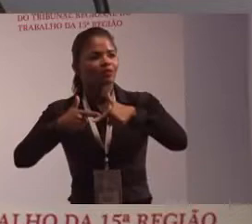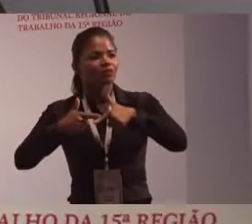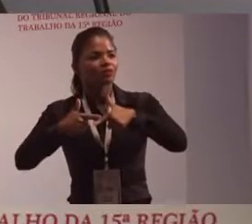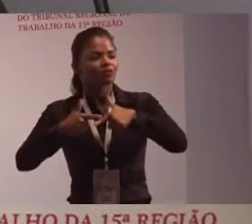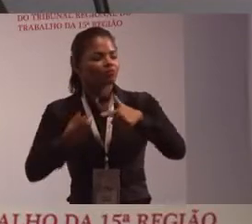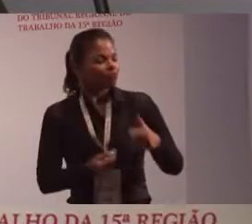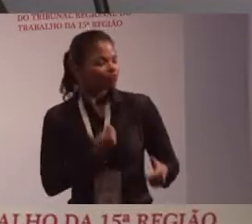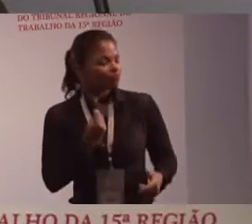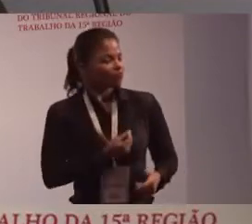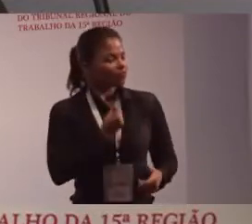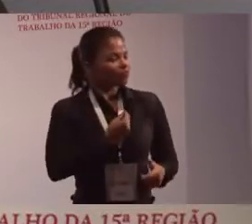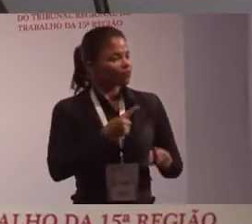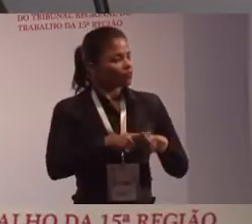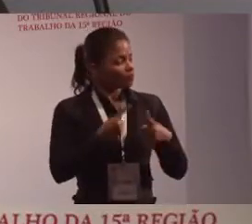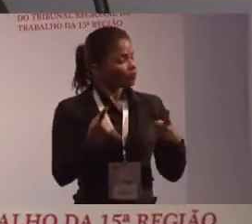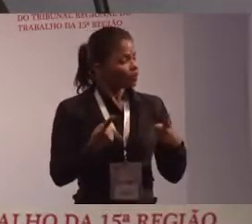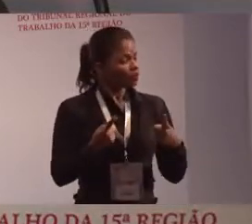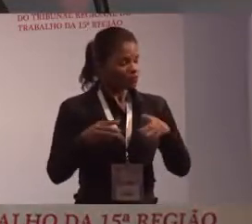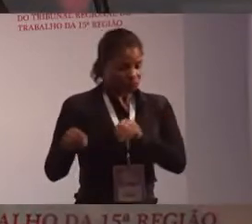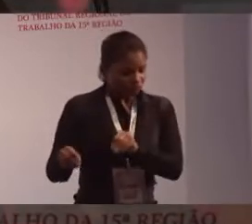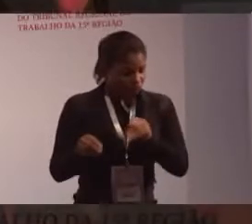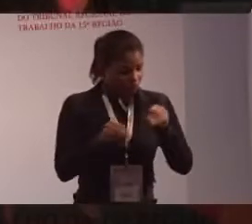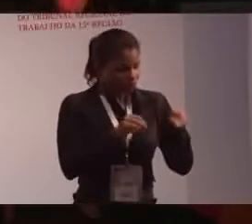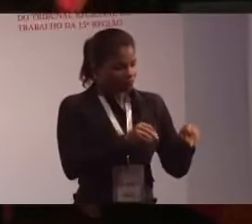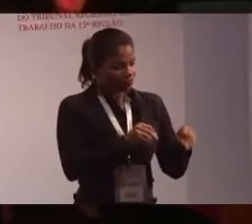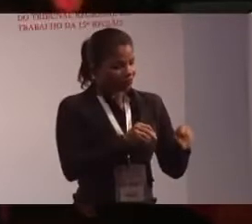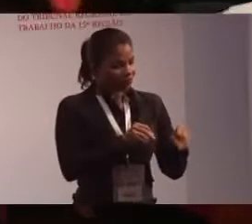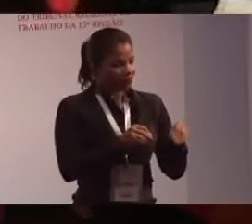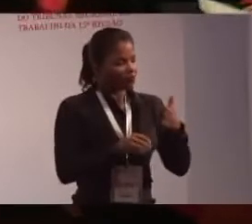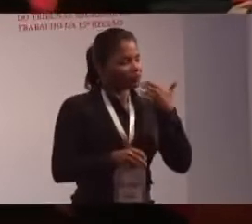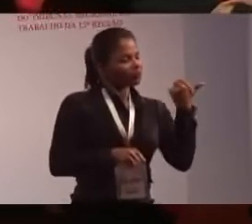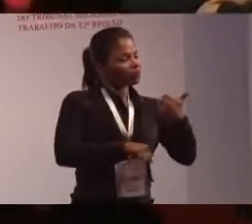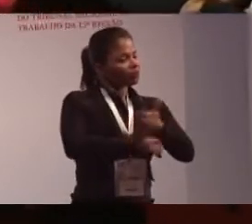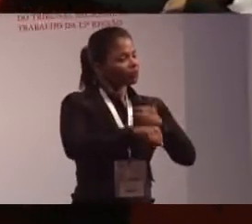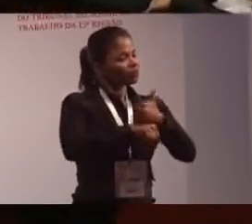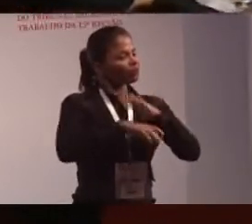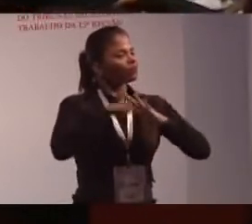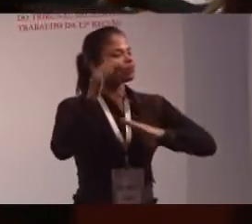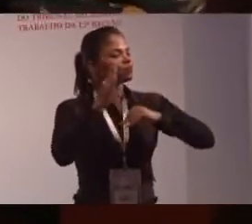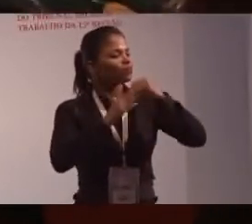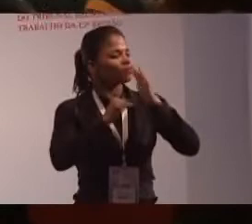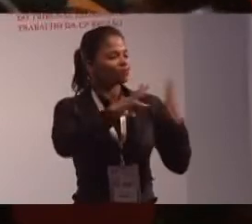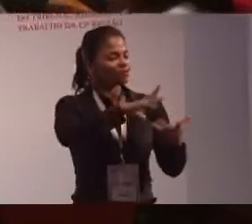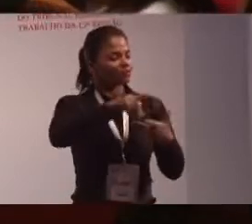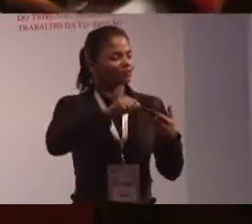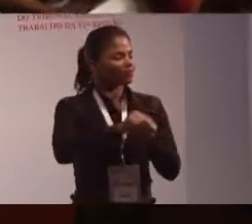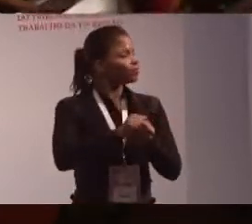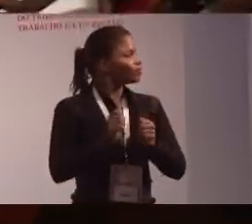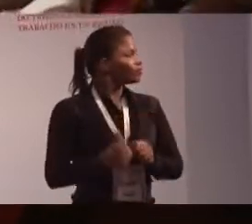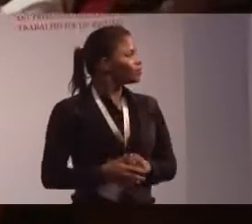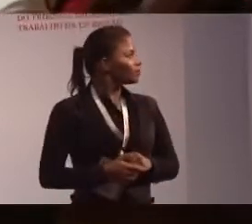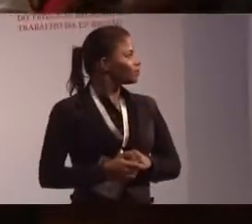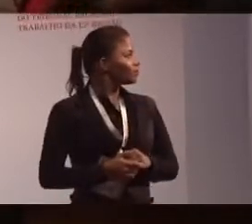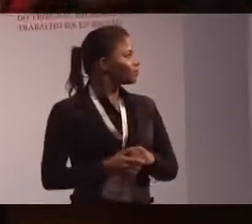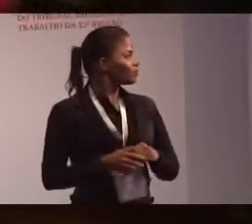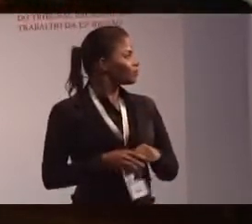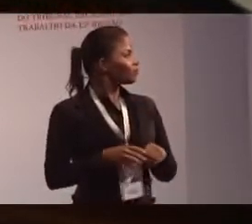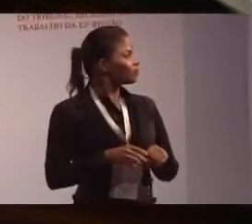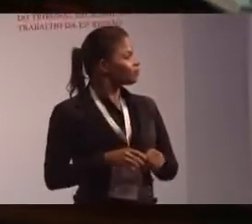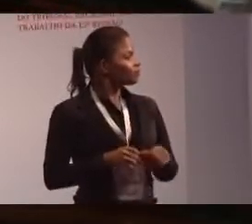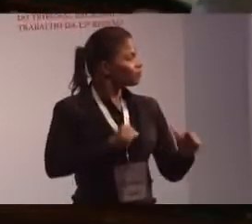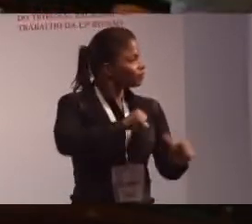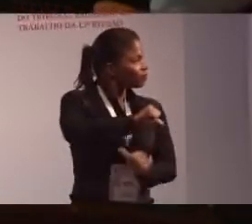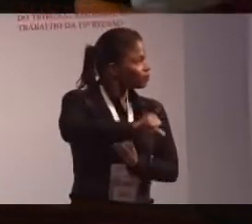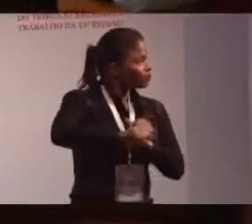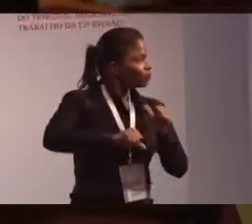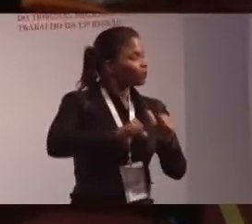sobrevivência, mas que vai existir também uma migração dos talentos, tá, ao redor do mundo. Mudanças